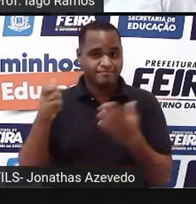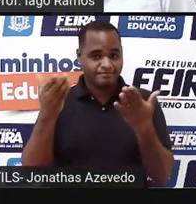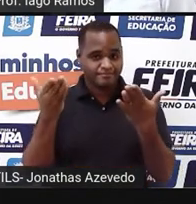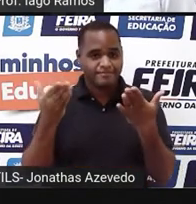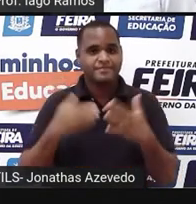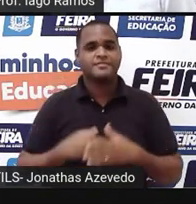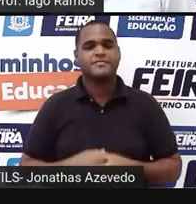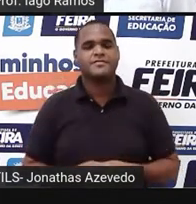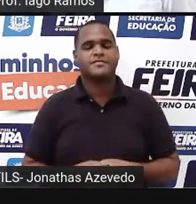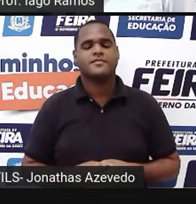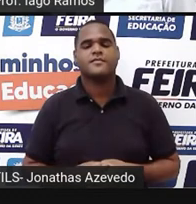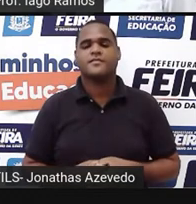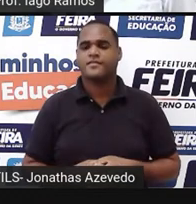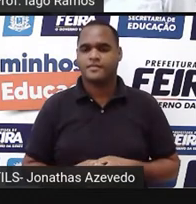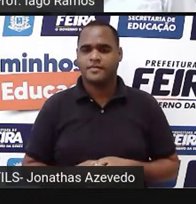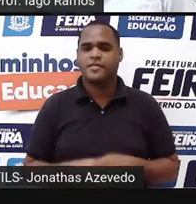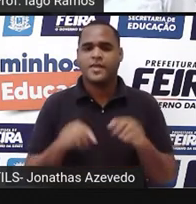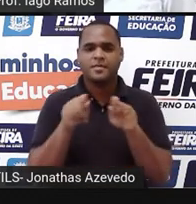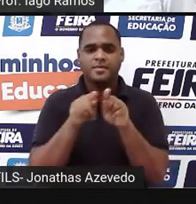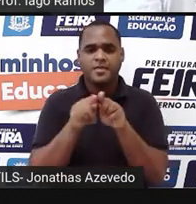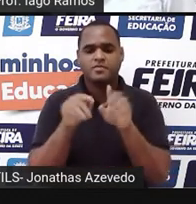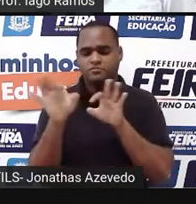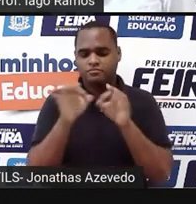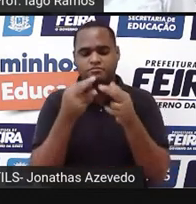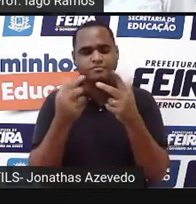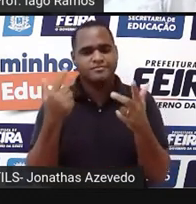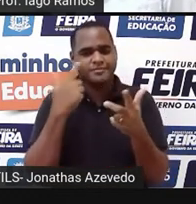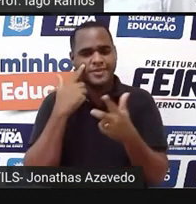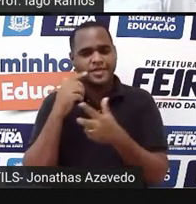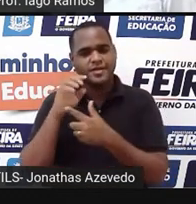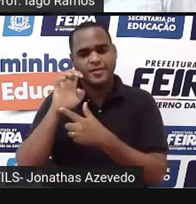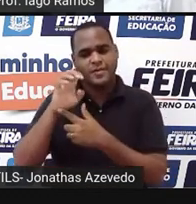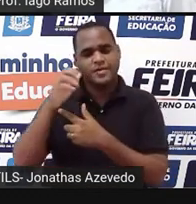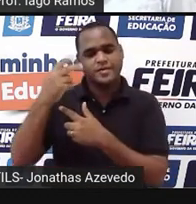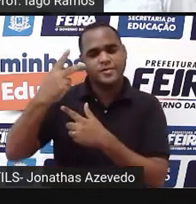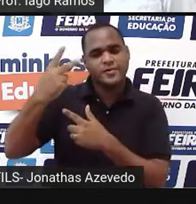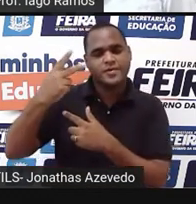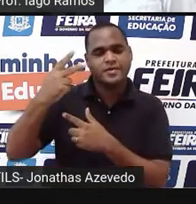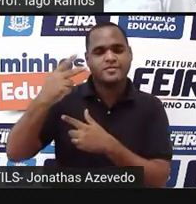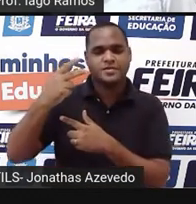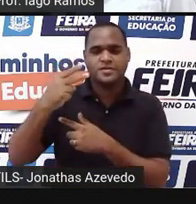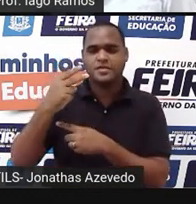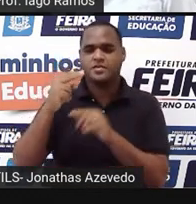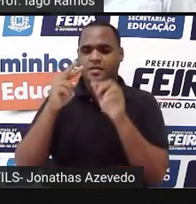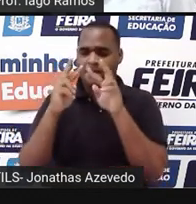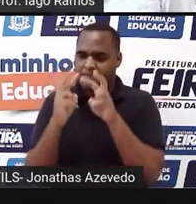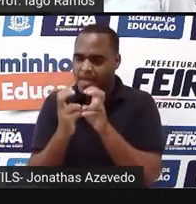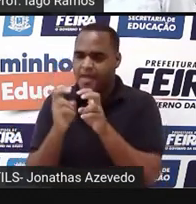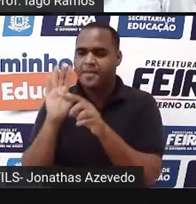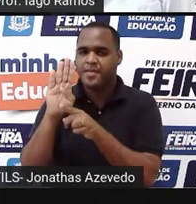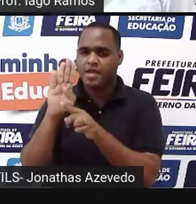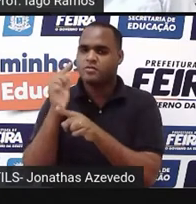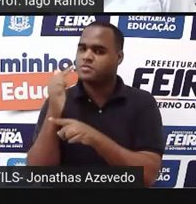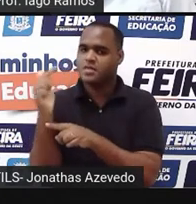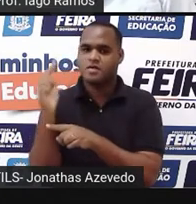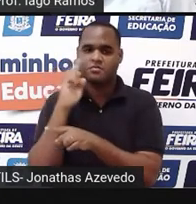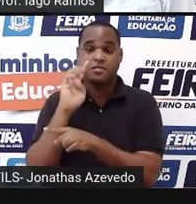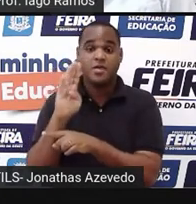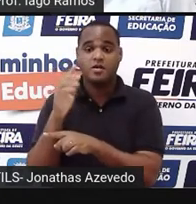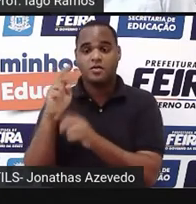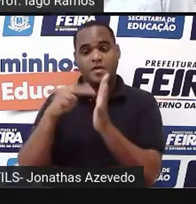bom? E a gente vai resolver ali uma equação que não tem esse termo B, ó, o B é igual a zero,